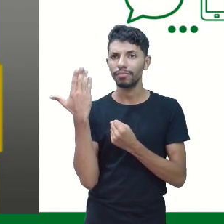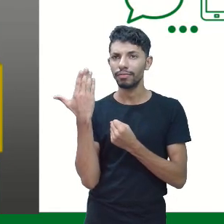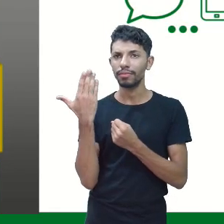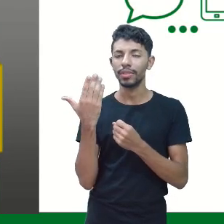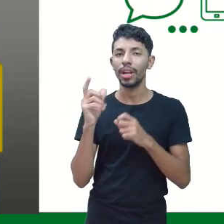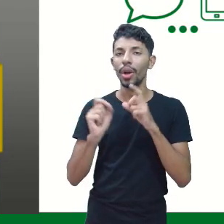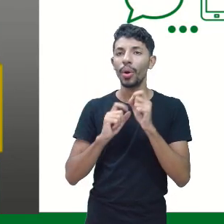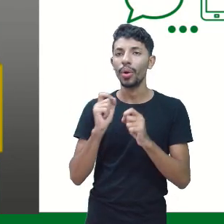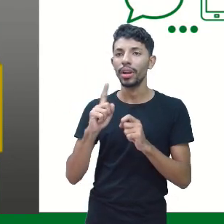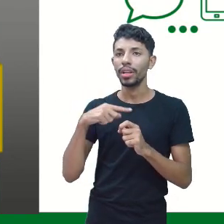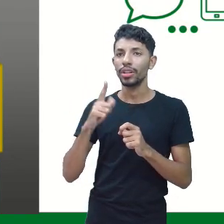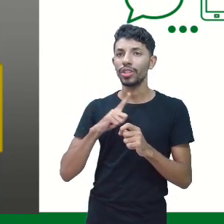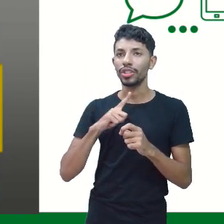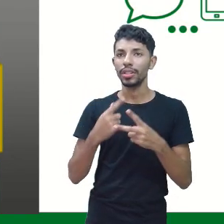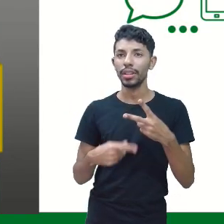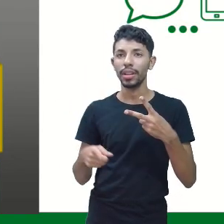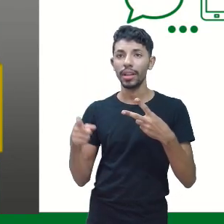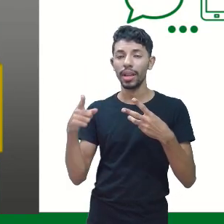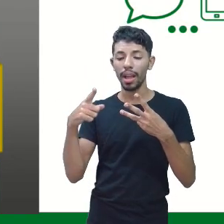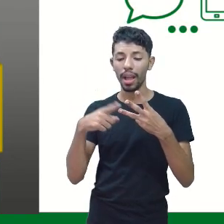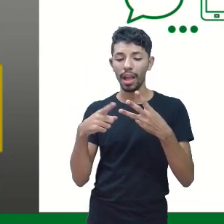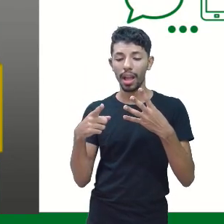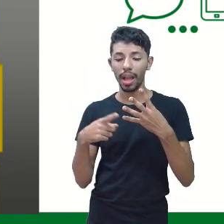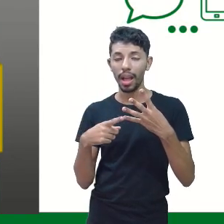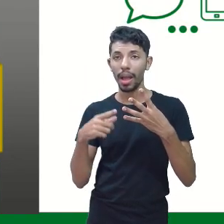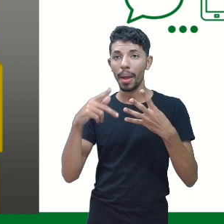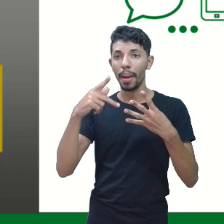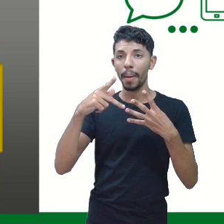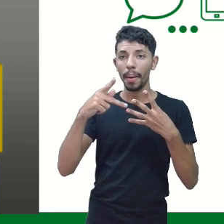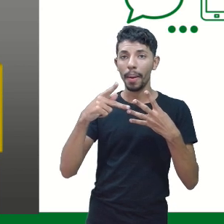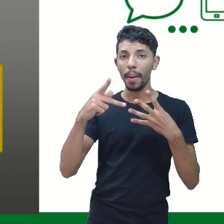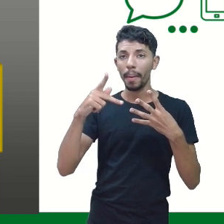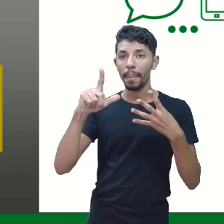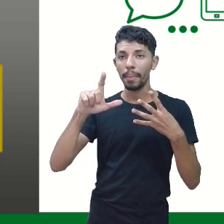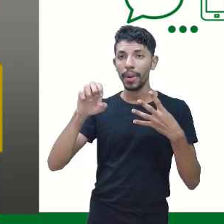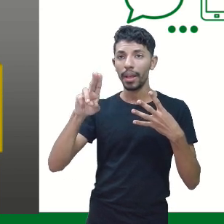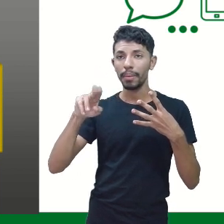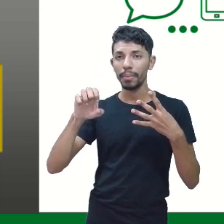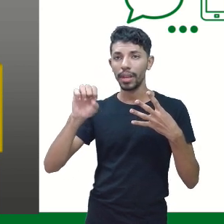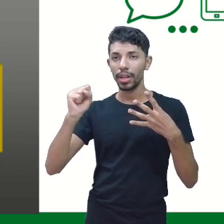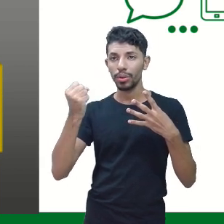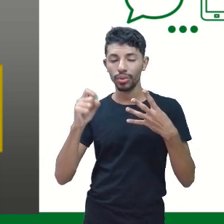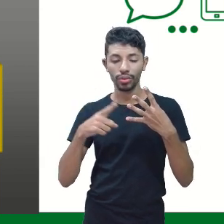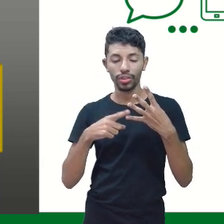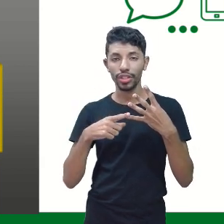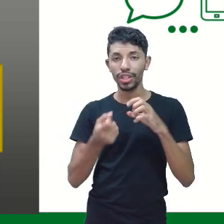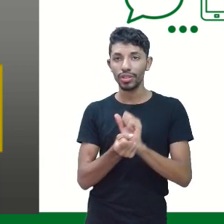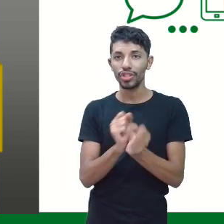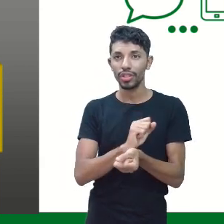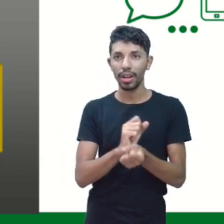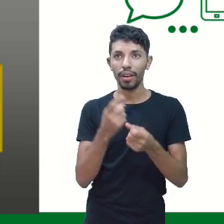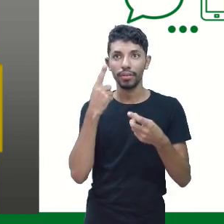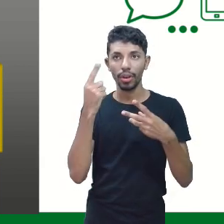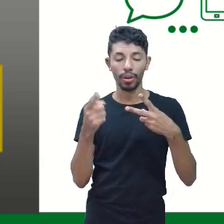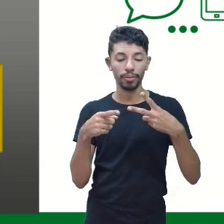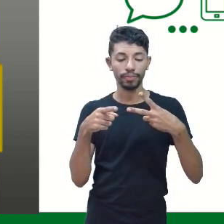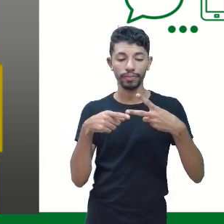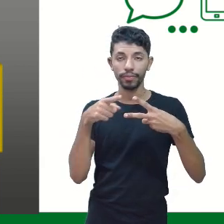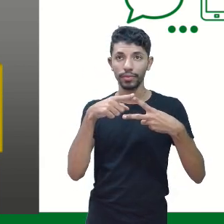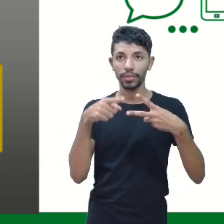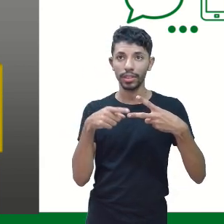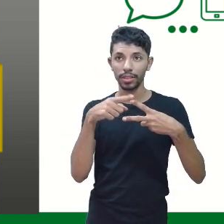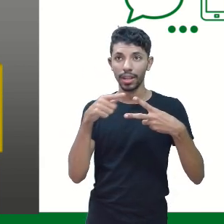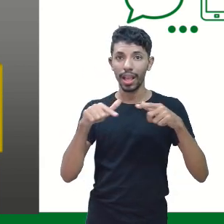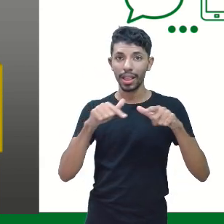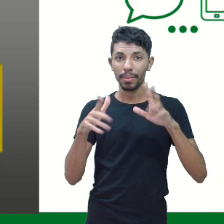plebeus e os escravos. Vejam, os clientes, eles trabalhavam diretamente com os patrícios. Os plebeus,